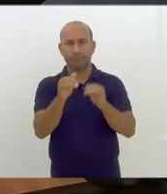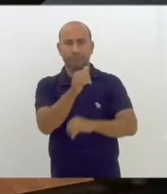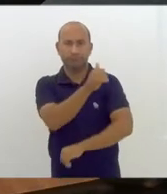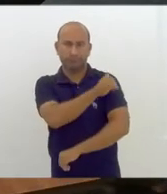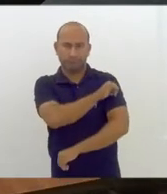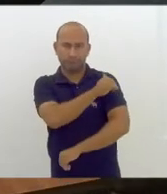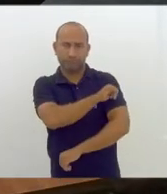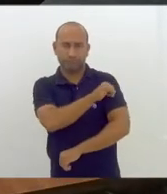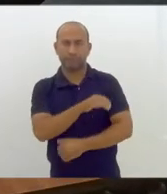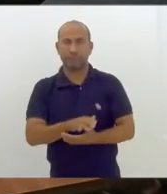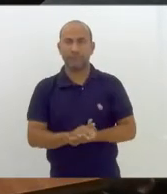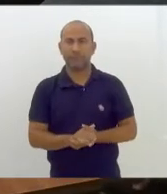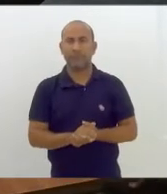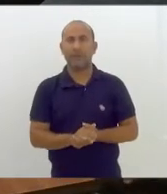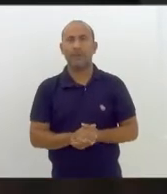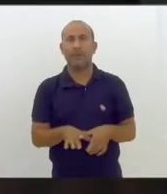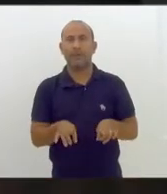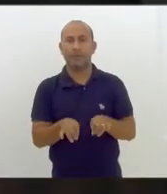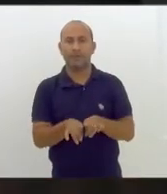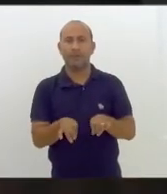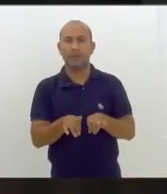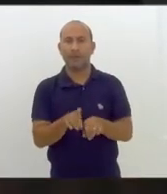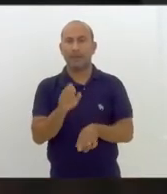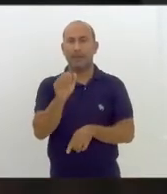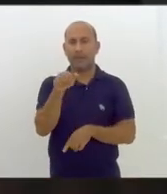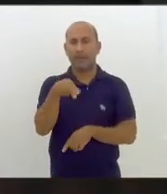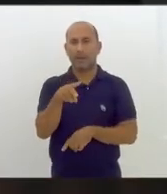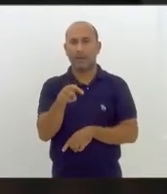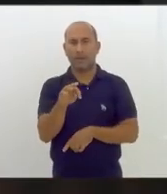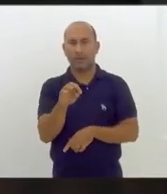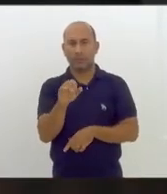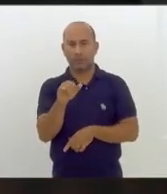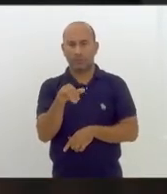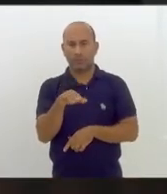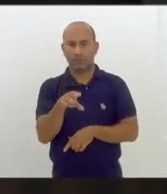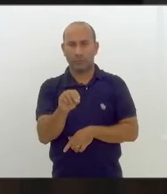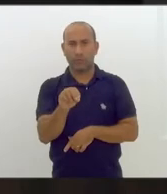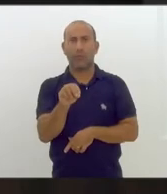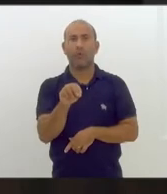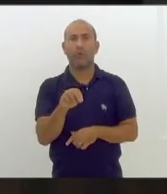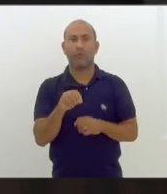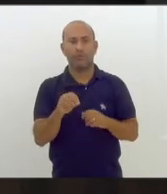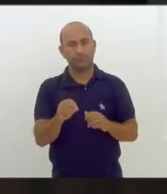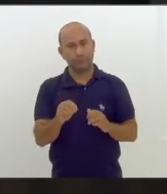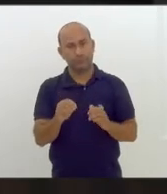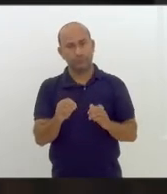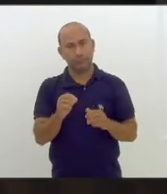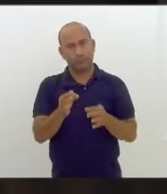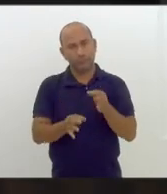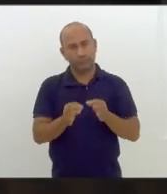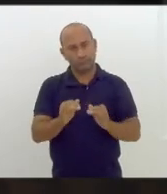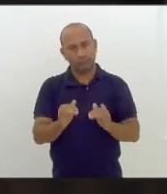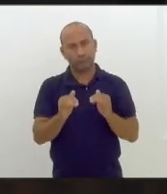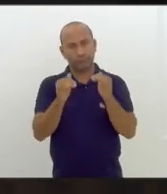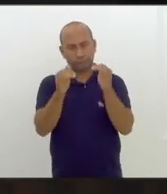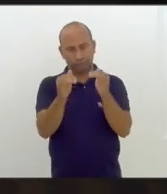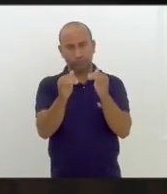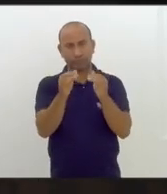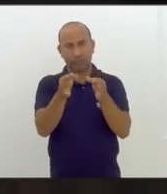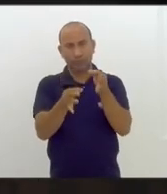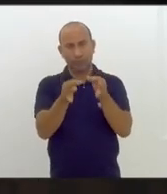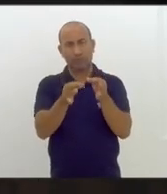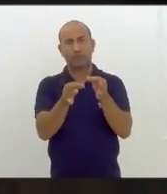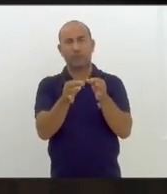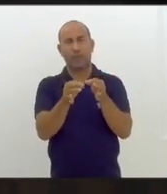Janeiro, e do excelentíssimo senhor Antônio Carlos Amado, desembargador do Tribunal de Justiça do Estado do Rio